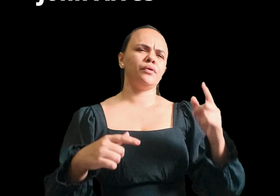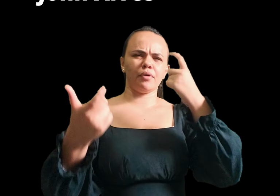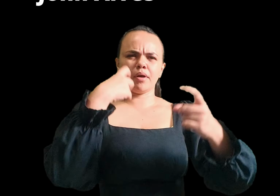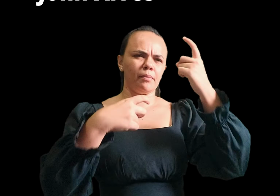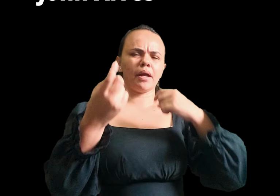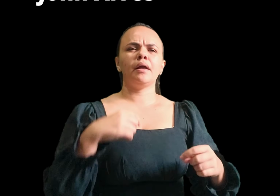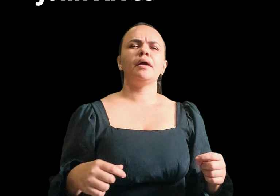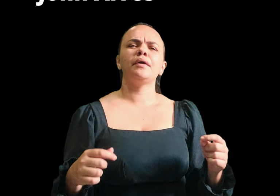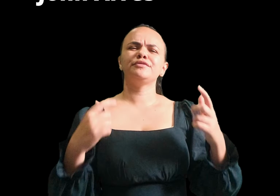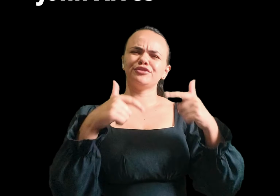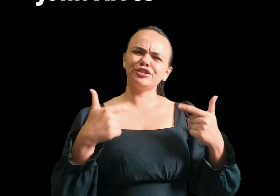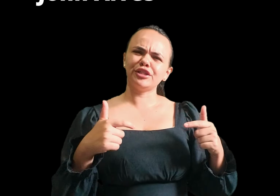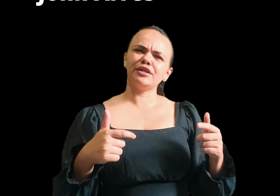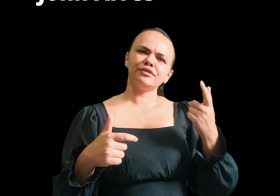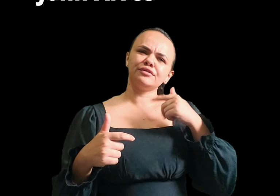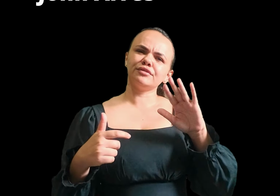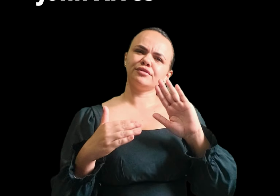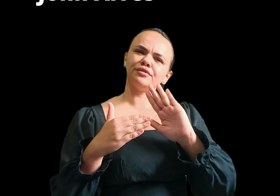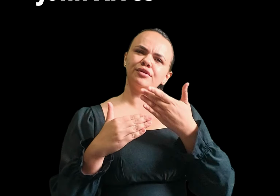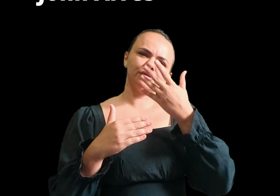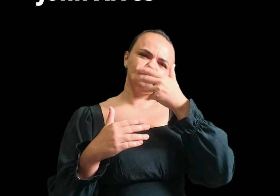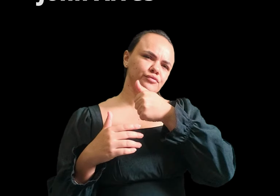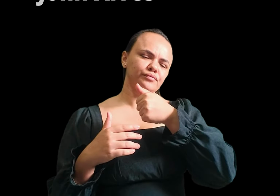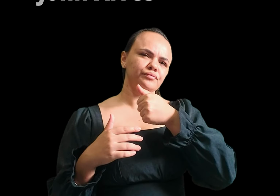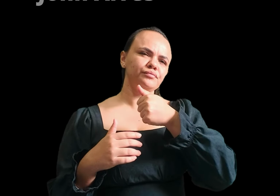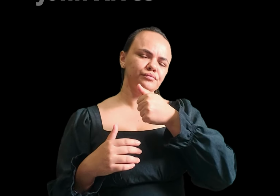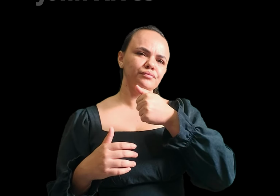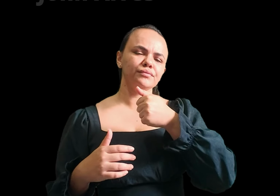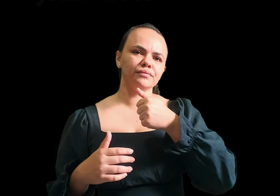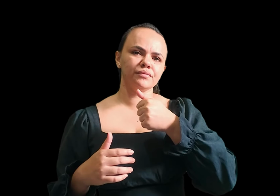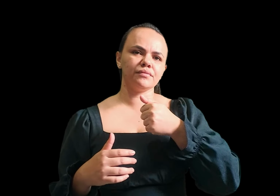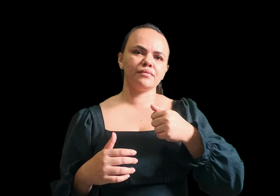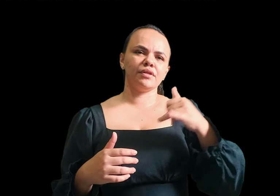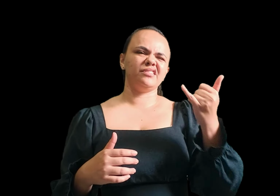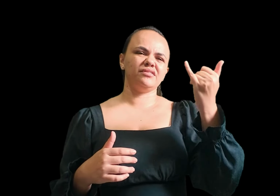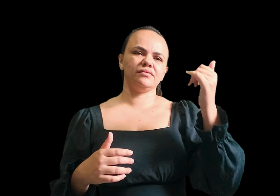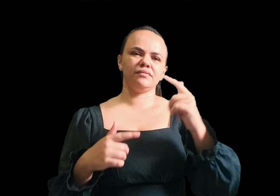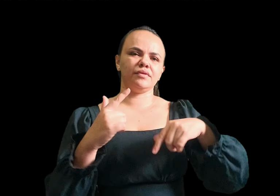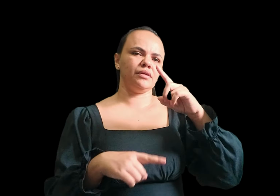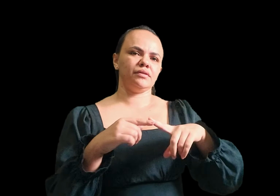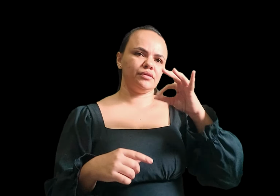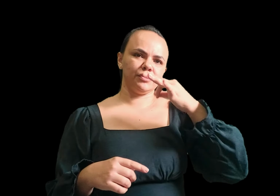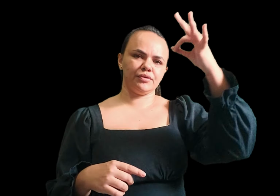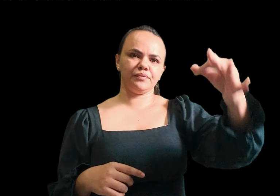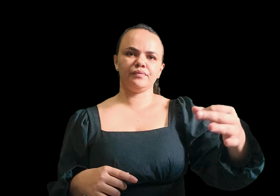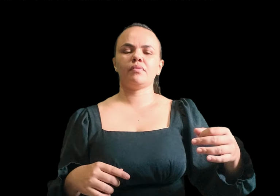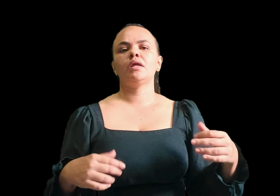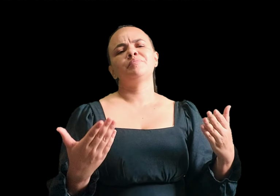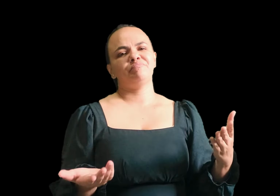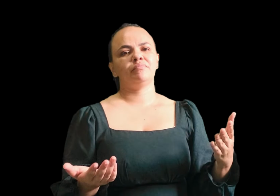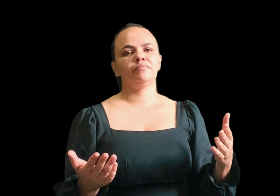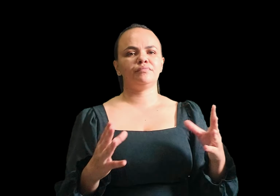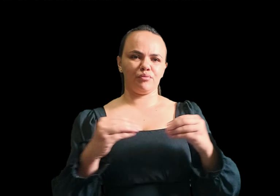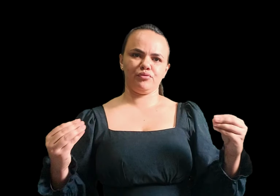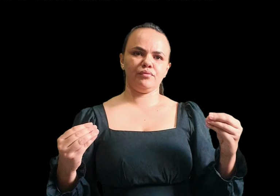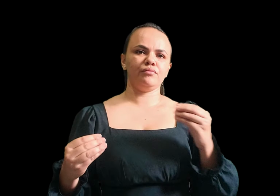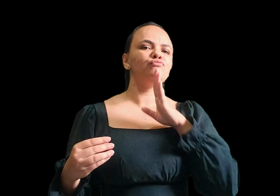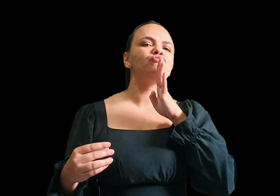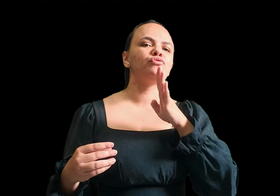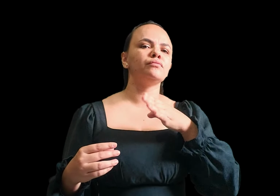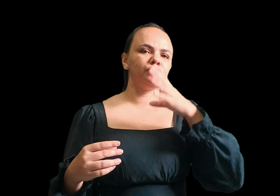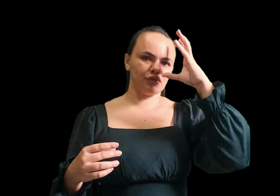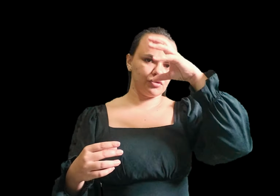resgatar de fazer isso com muita investir nisso a gente correis de ter um futuro muito pobre de conhecimento né então a